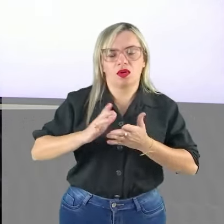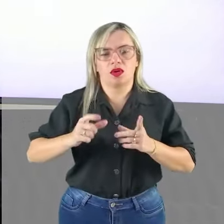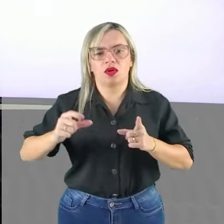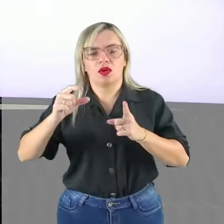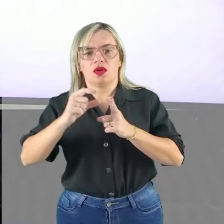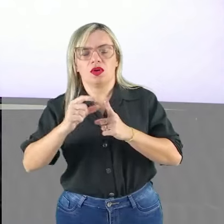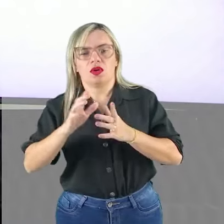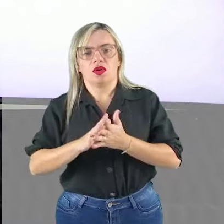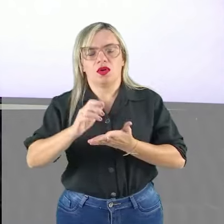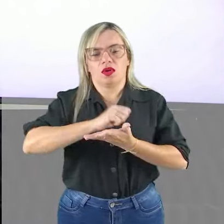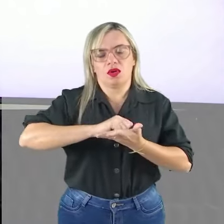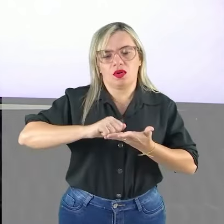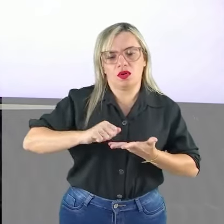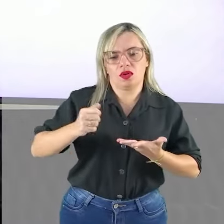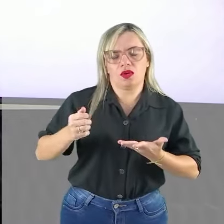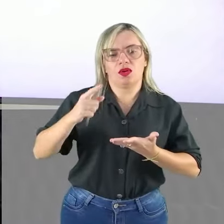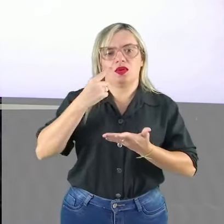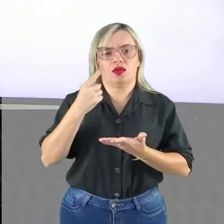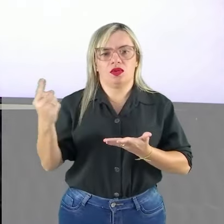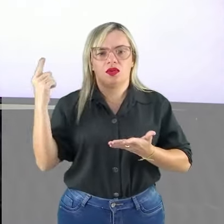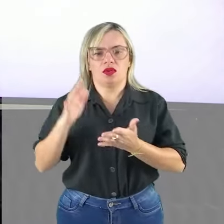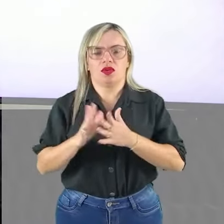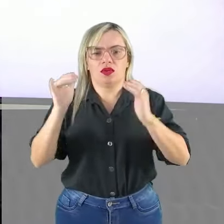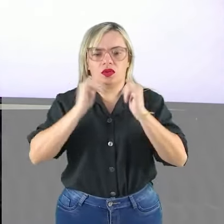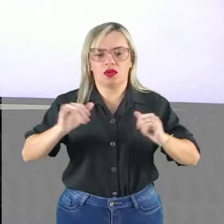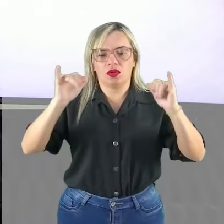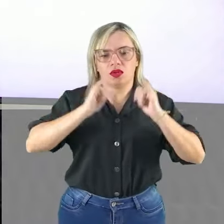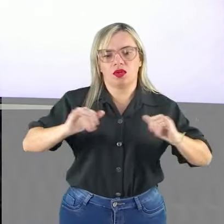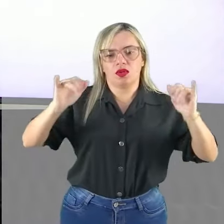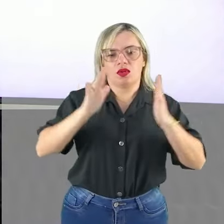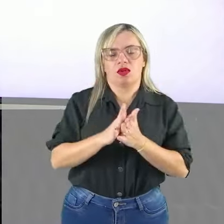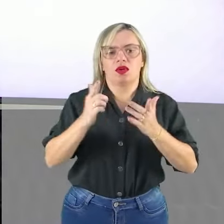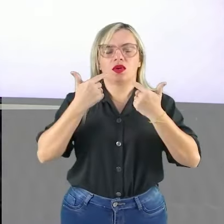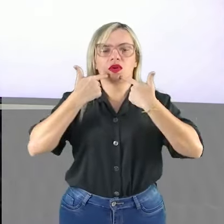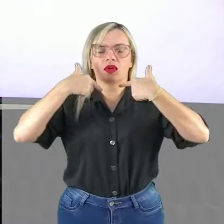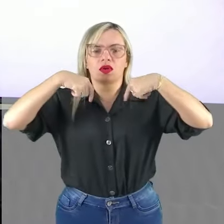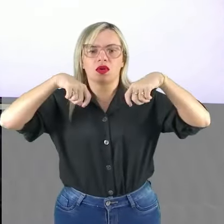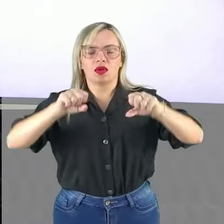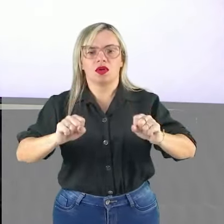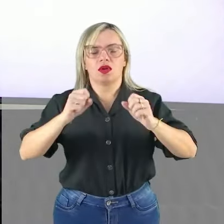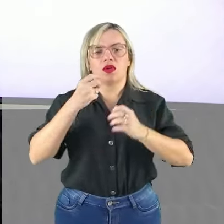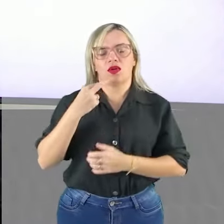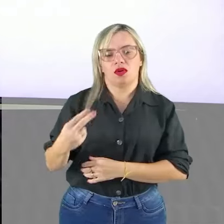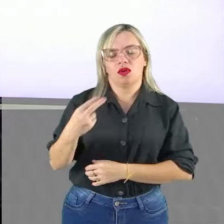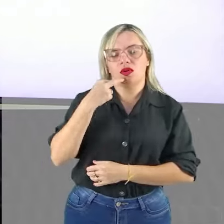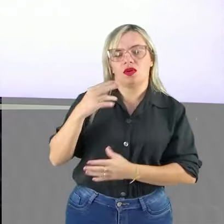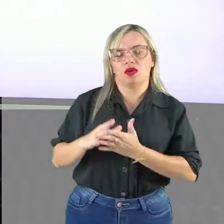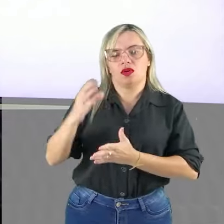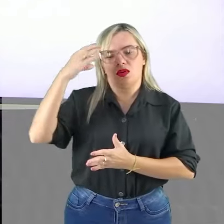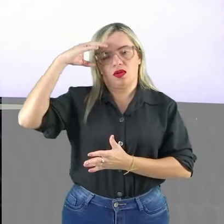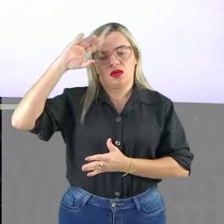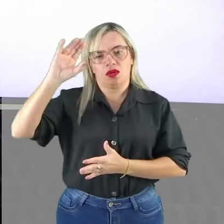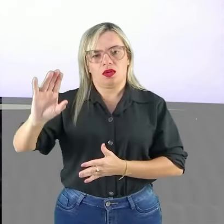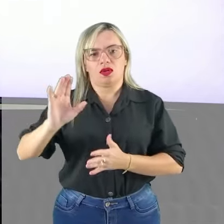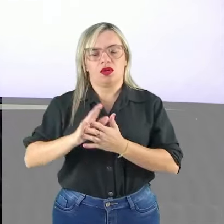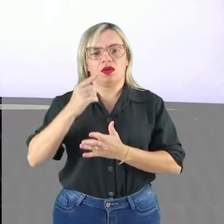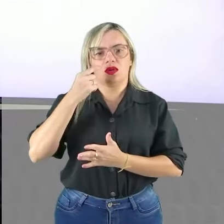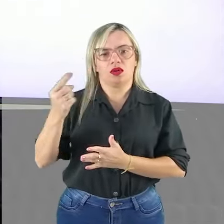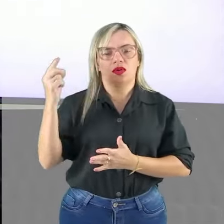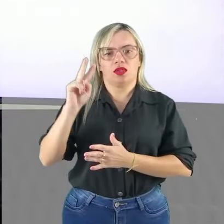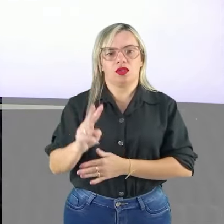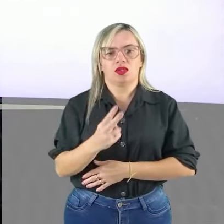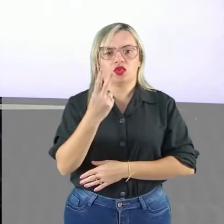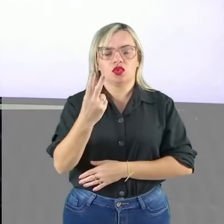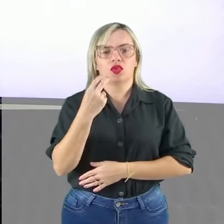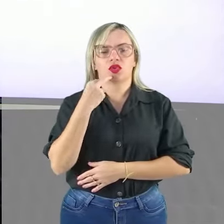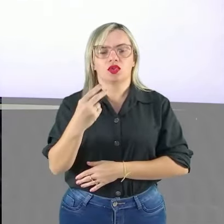lexicografia escrita então muitas outras informações sobre a linguística nãoé sobre a língua e a cultura desse de desses dois